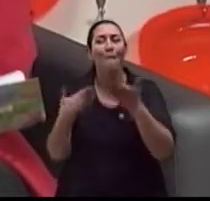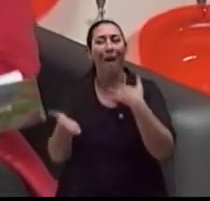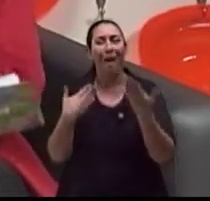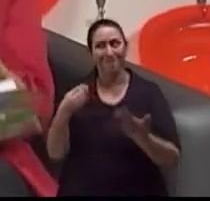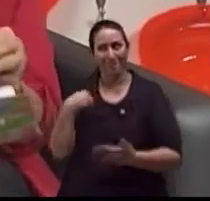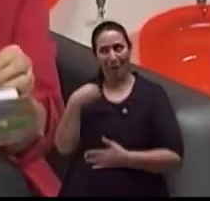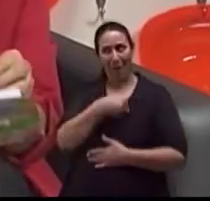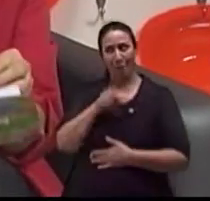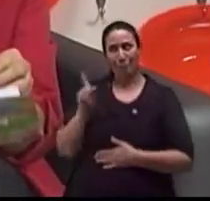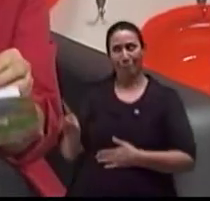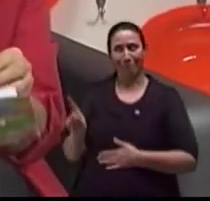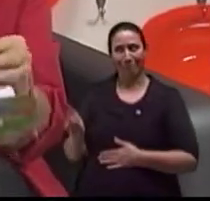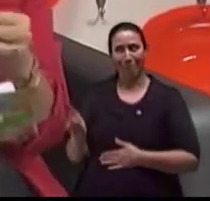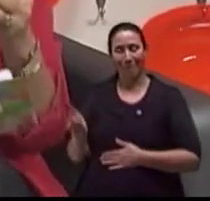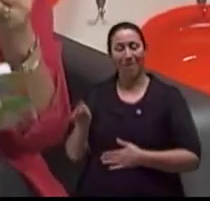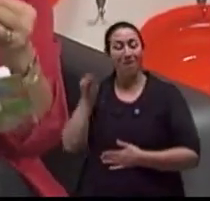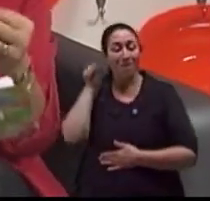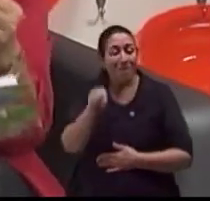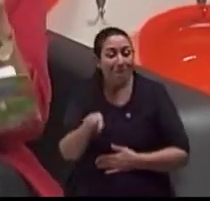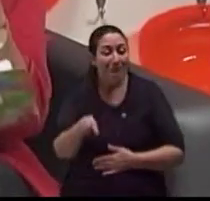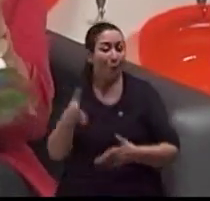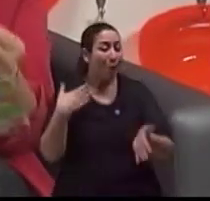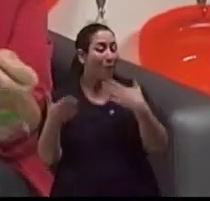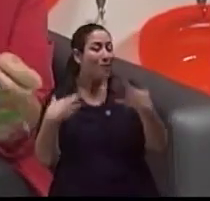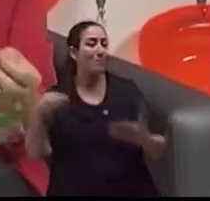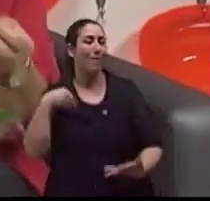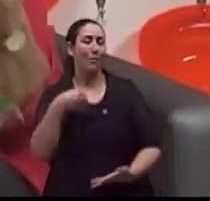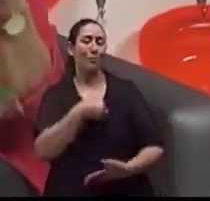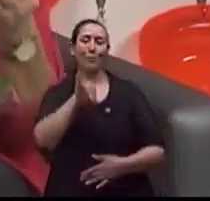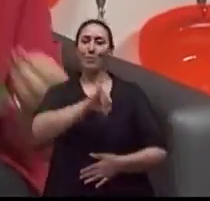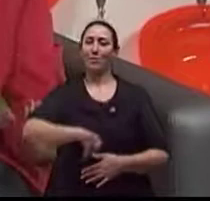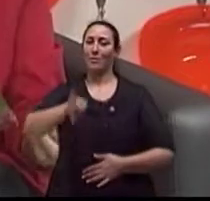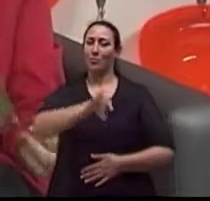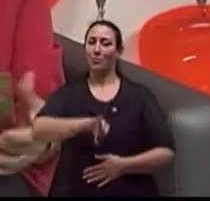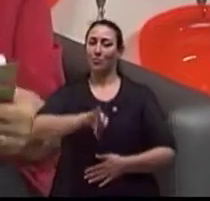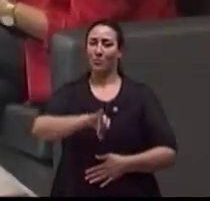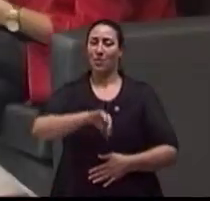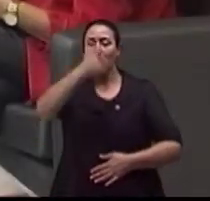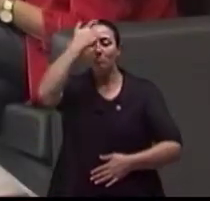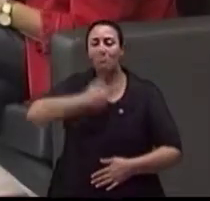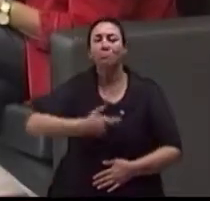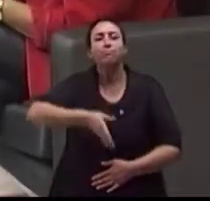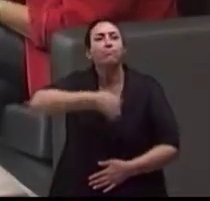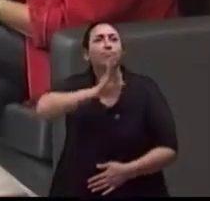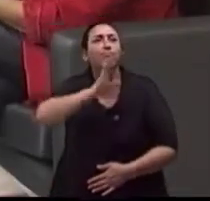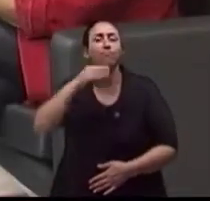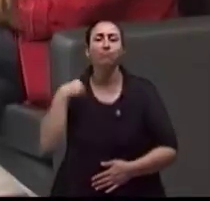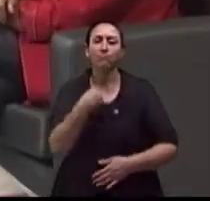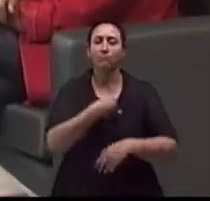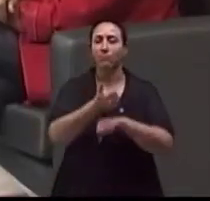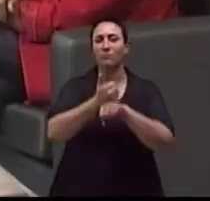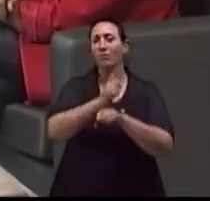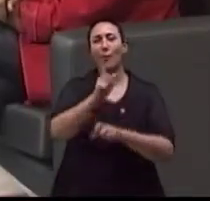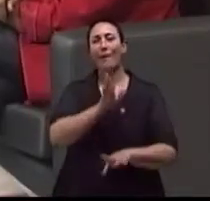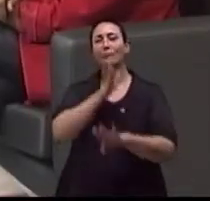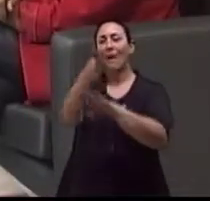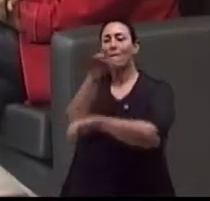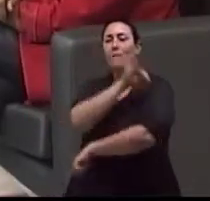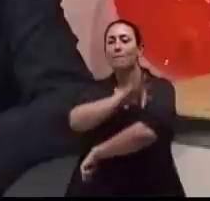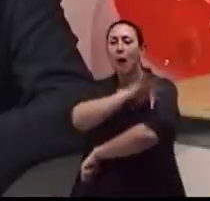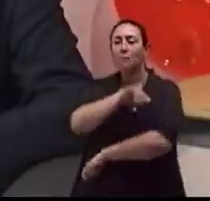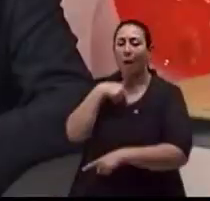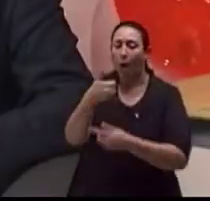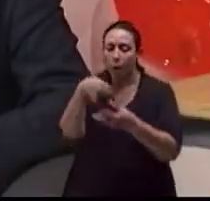com o médico que levou a isso gato a conversa com o médico com especialista não é chegar na farmácia e tomada